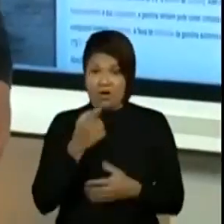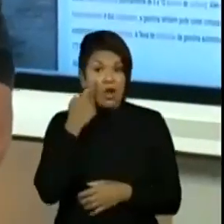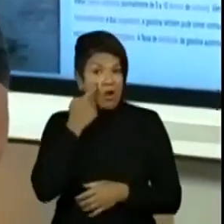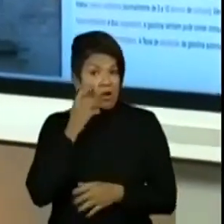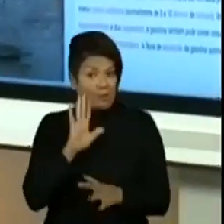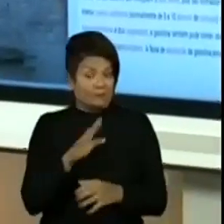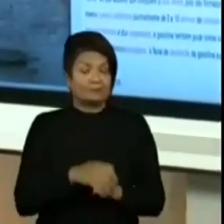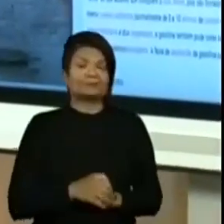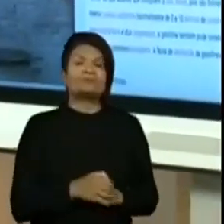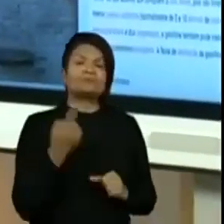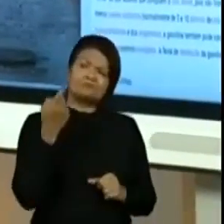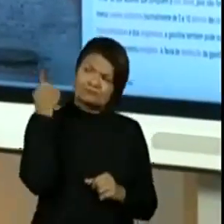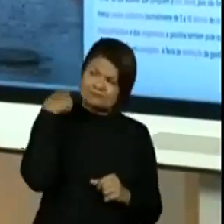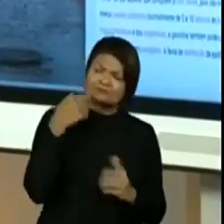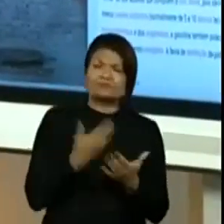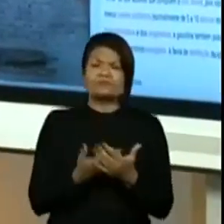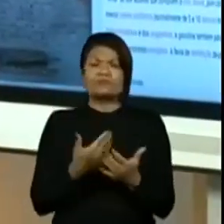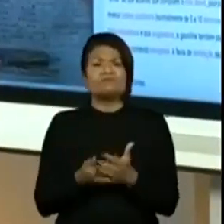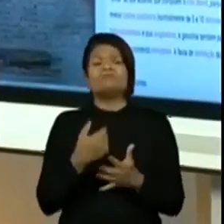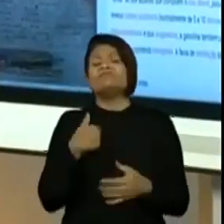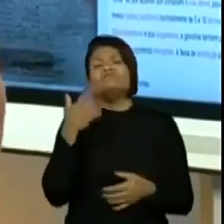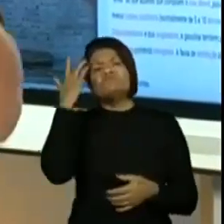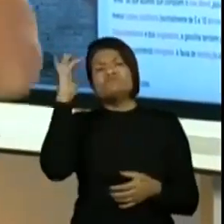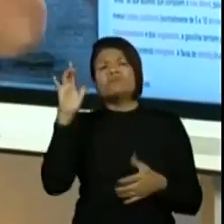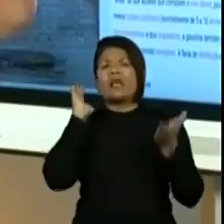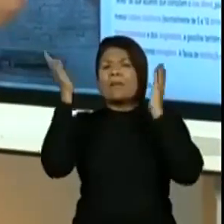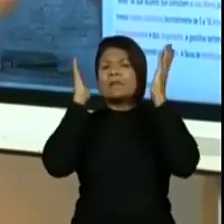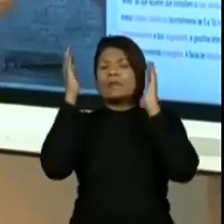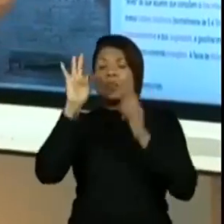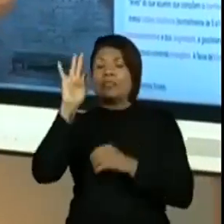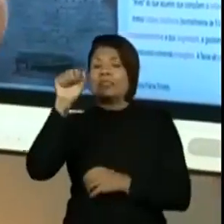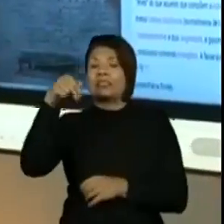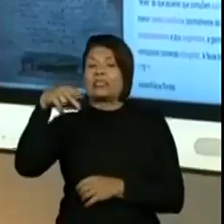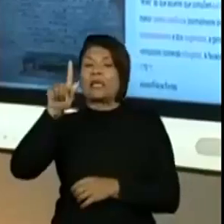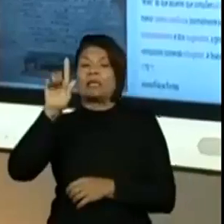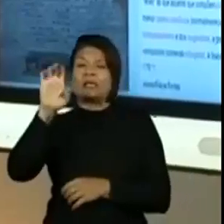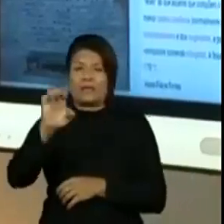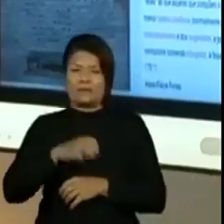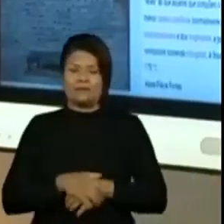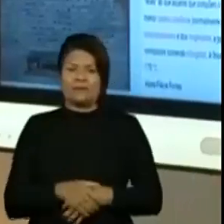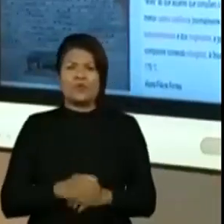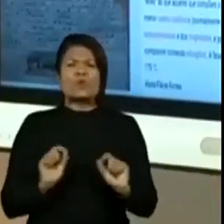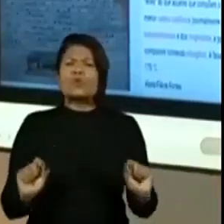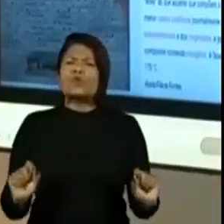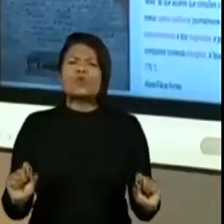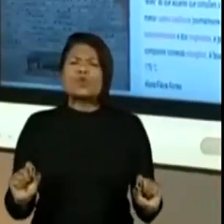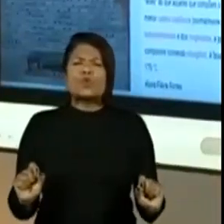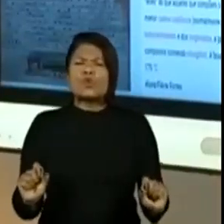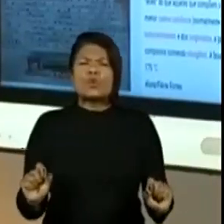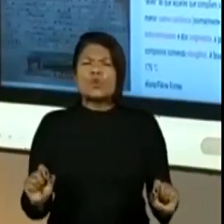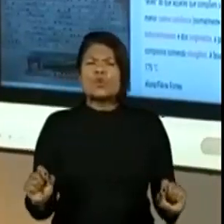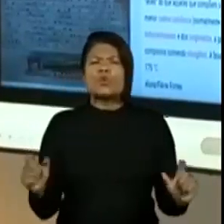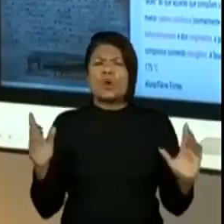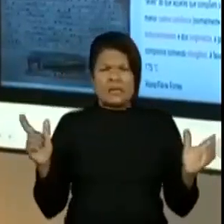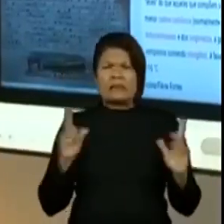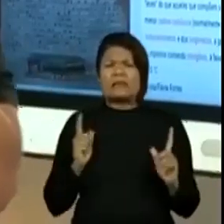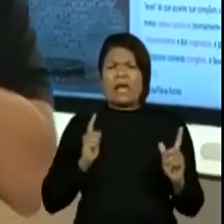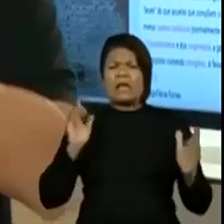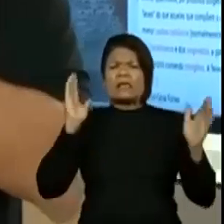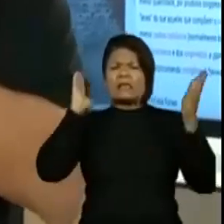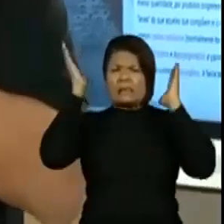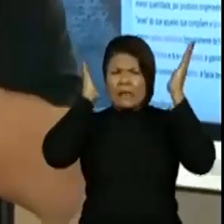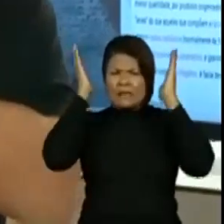na outra aula, eu não sabia o que era caminhão-tanque. Fiquei com essa dúvida, né? Então, você acabou de responder que